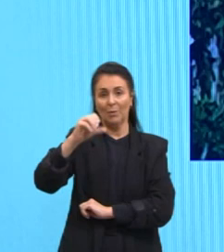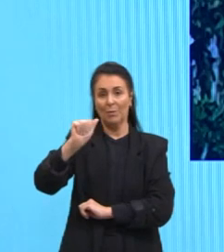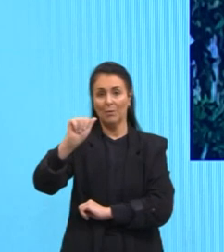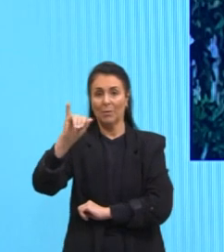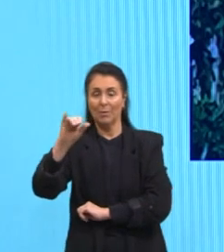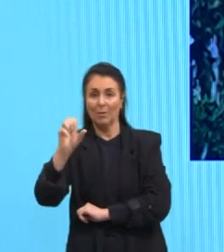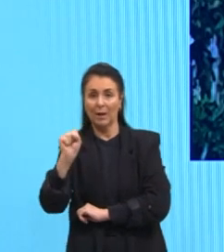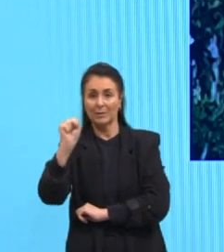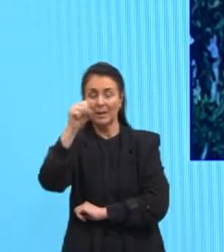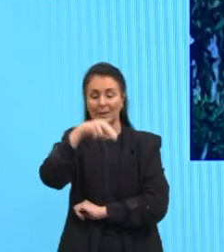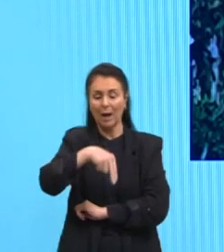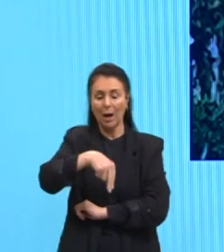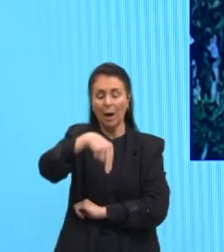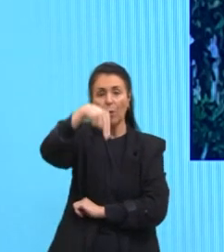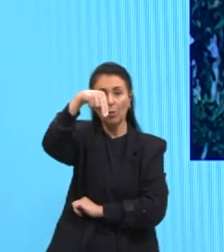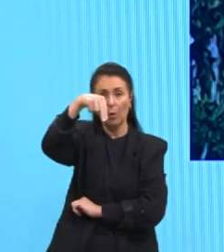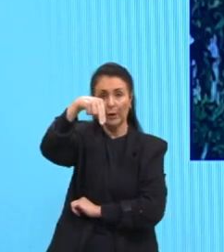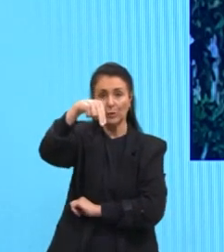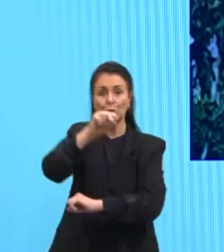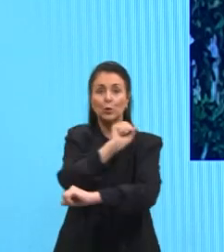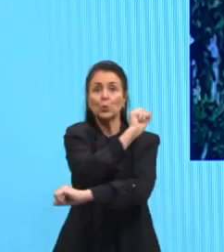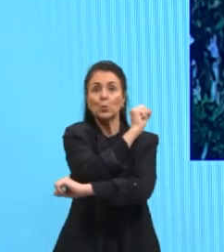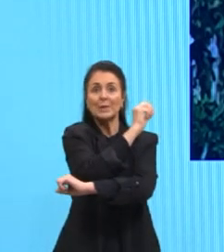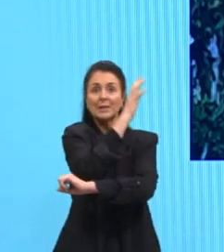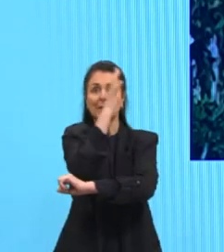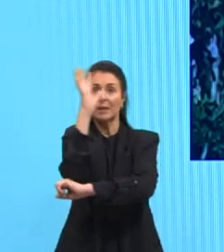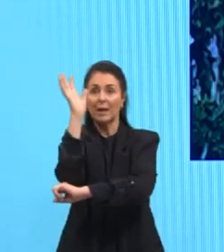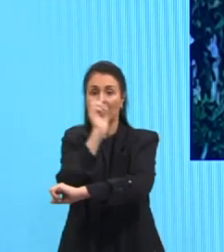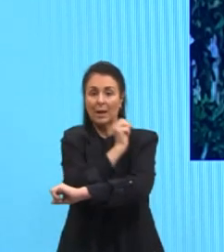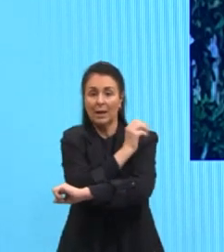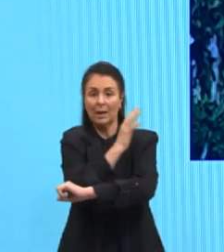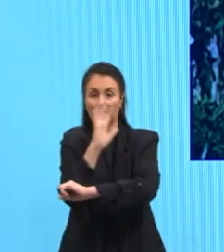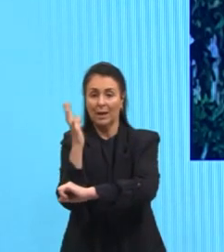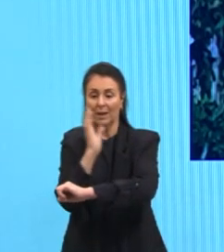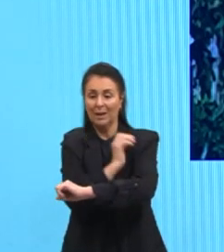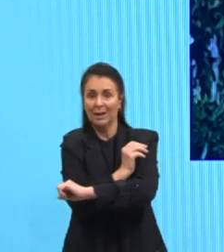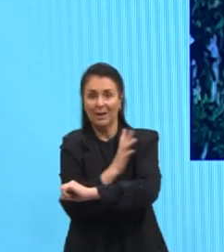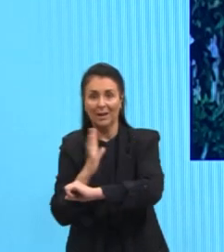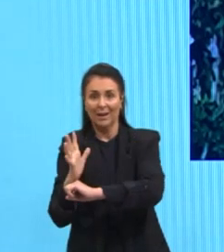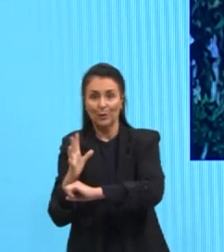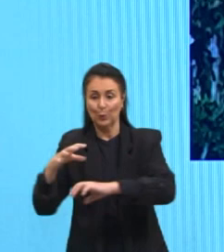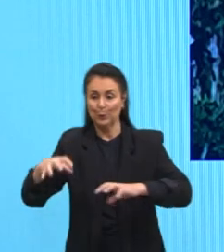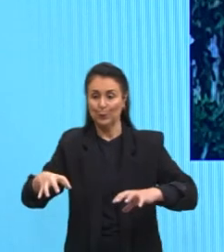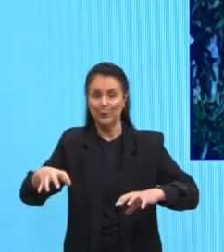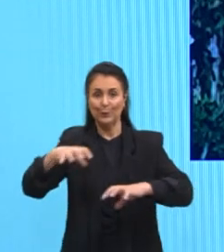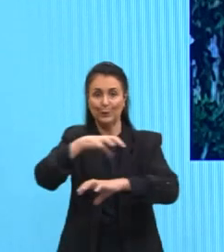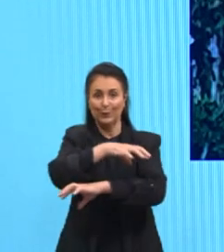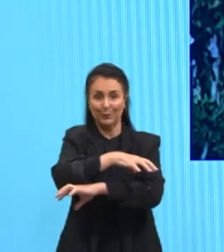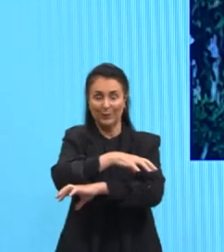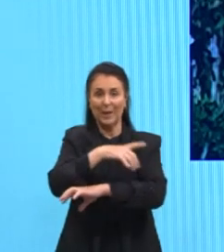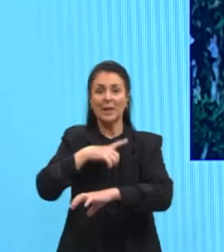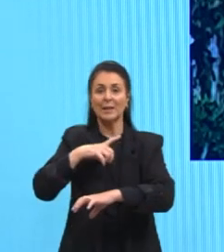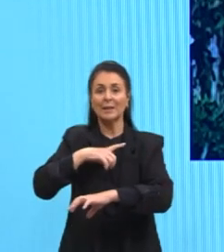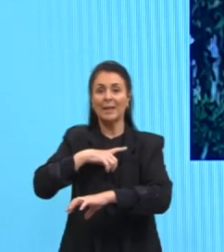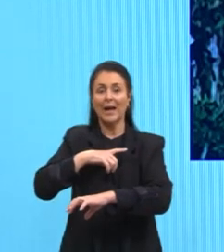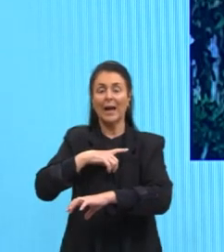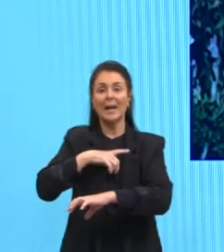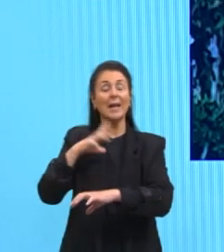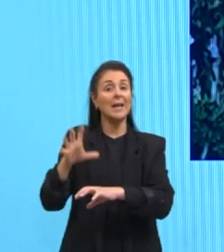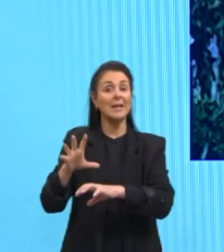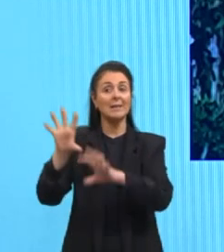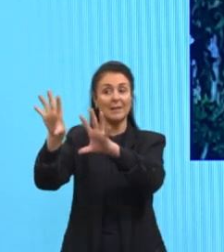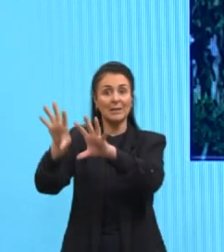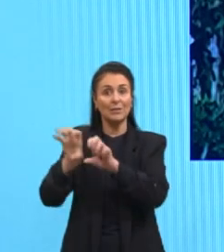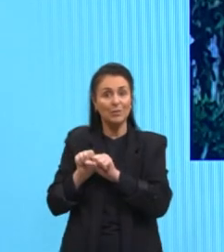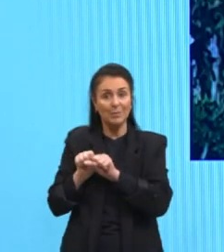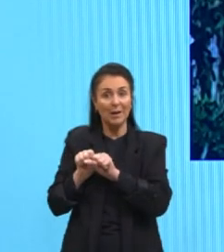do nosso do nosso Cerrado ele fica em tribos a caatinga EA Floresta tá a